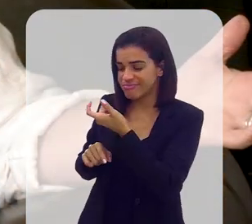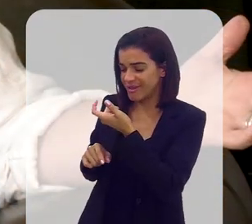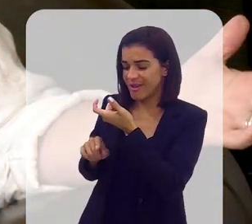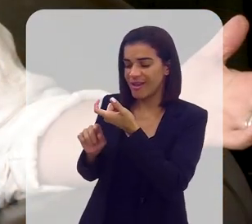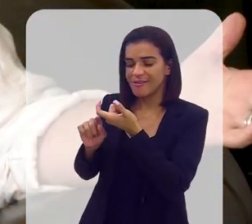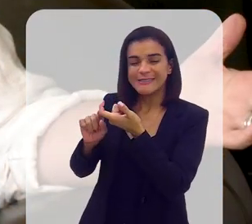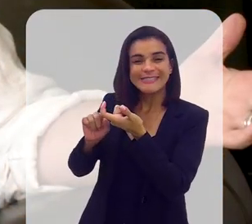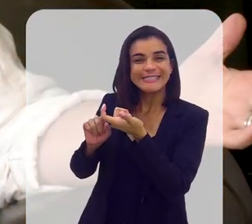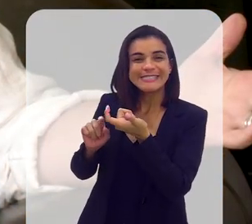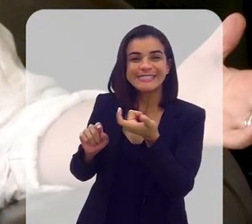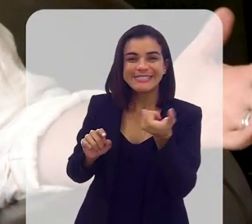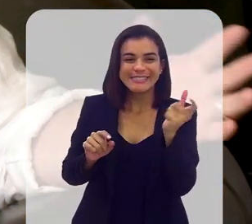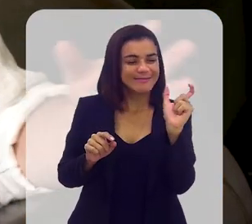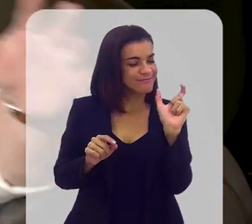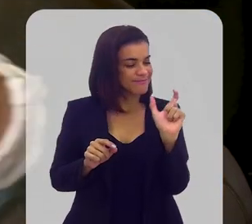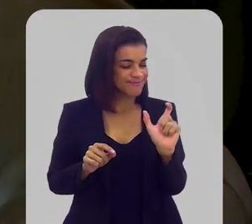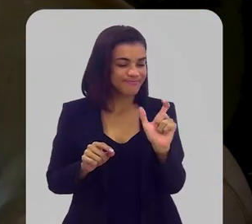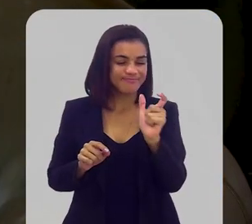palavras.